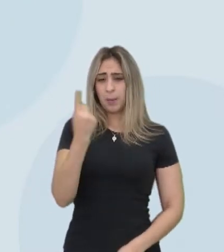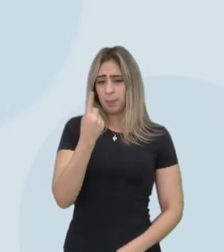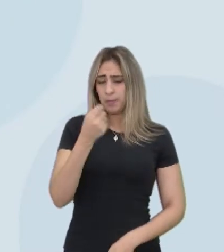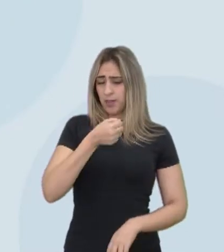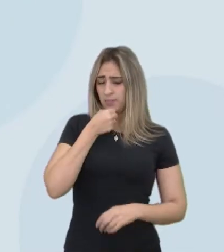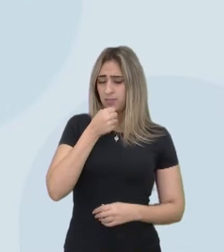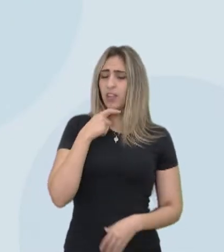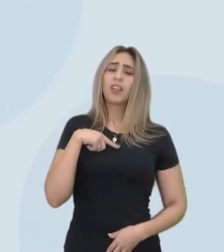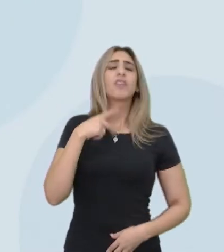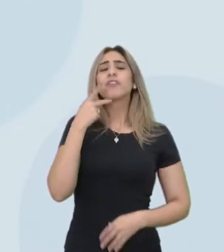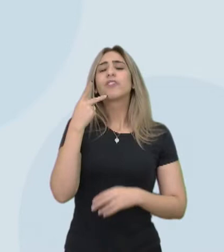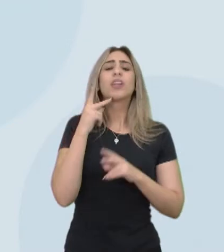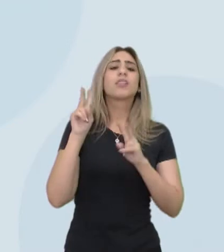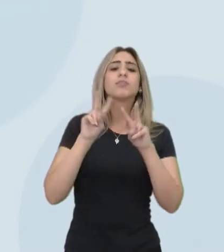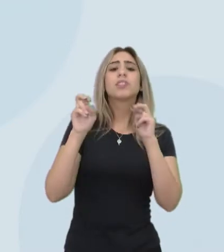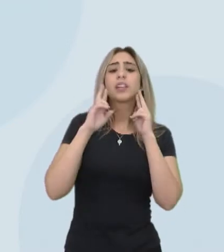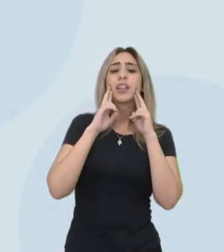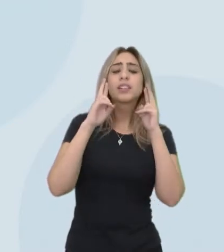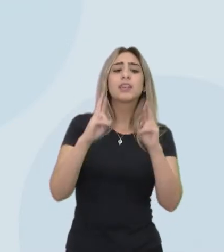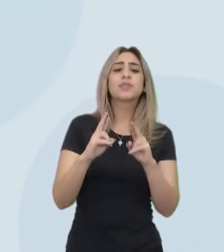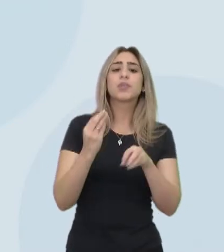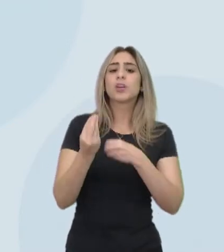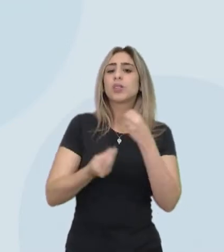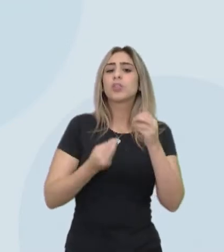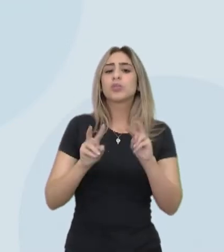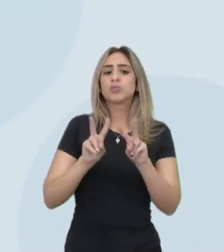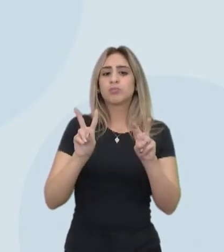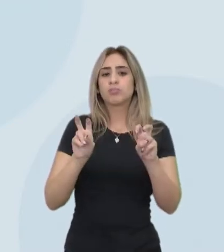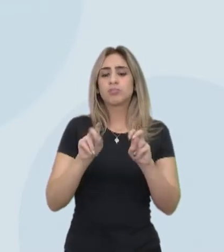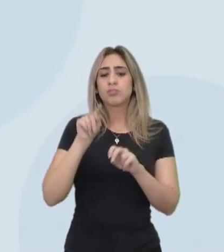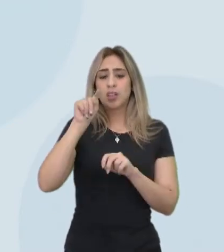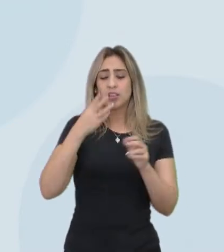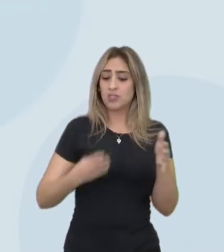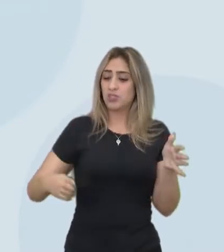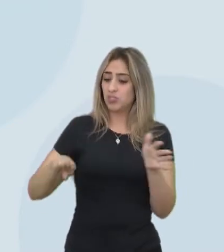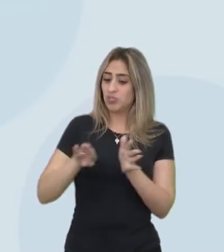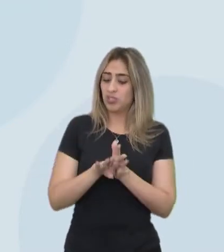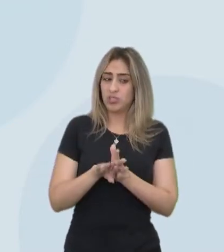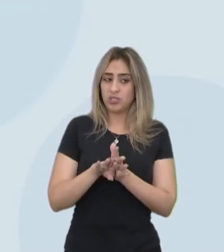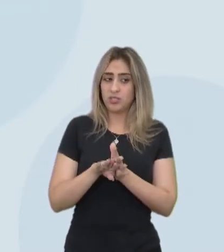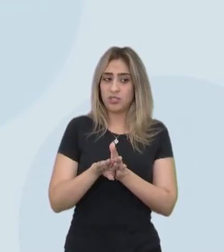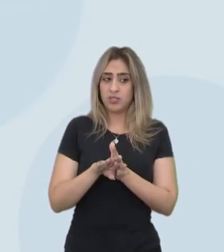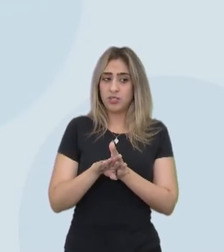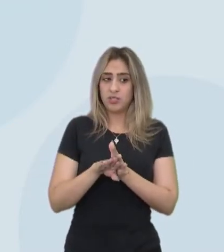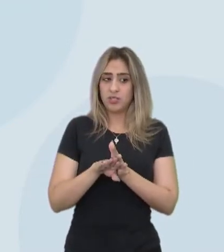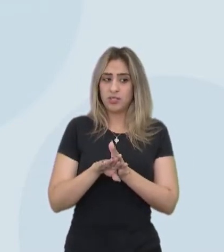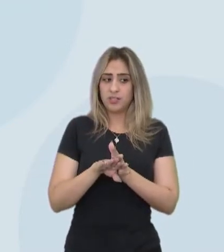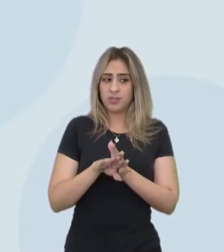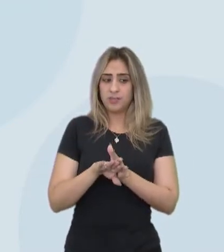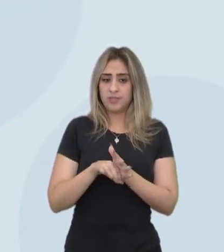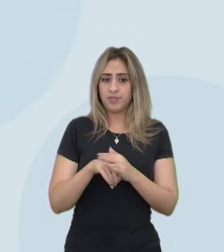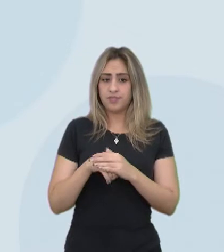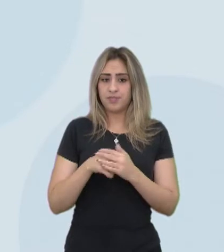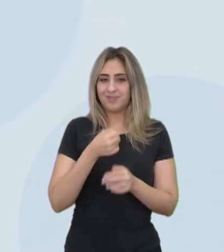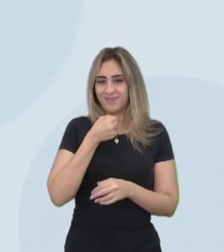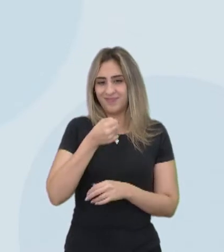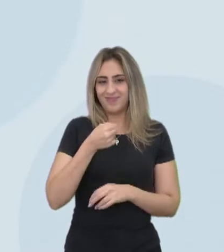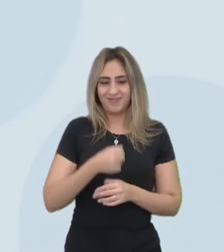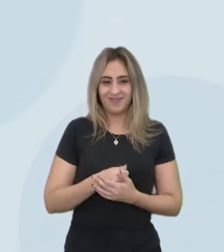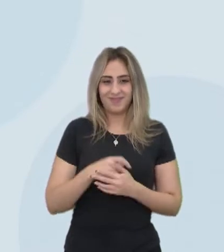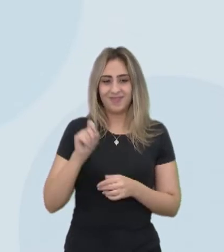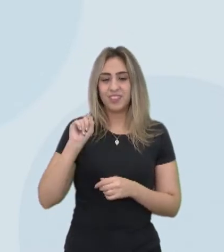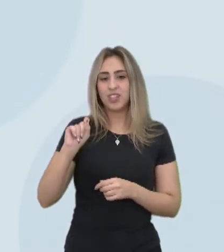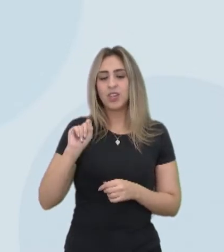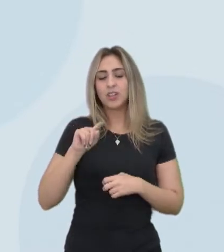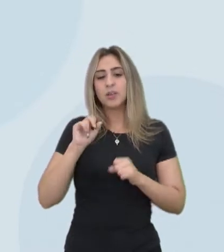ela está falando a respeito dessa chegada, né, da população aos 8 bilhões, o que